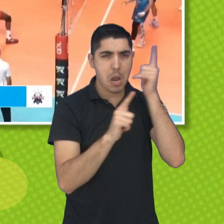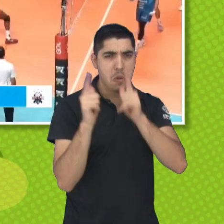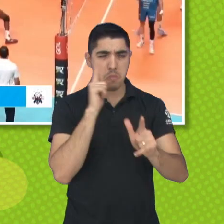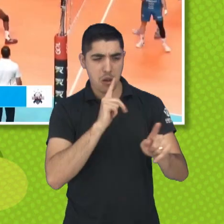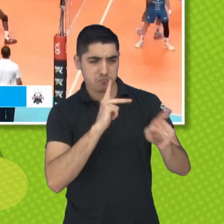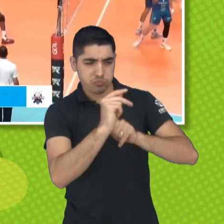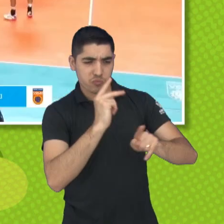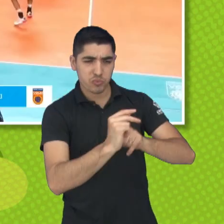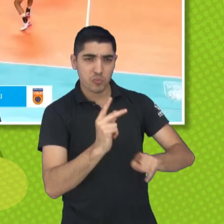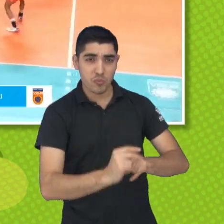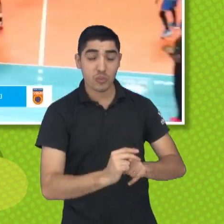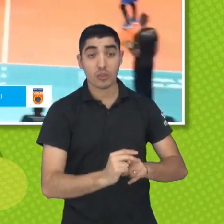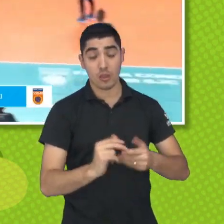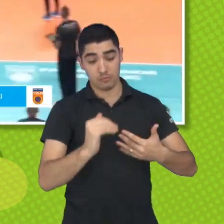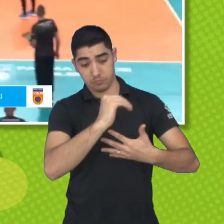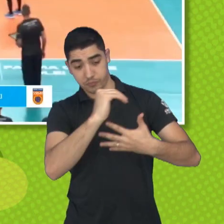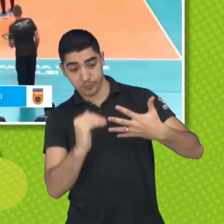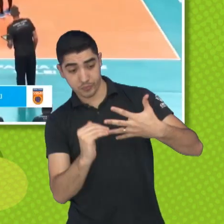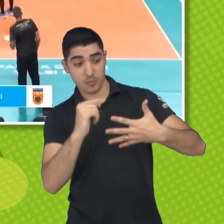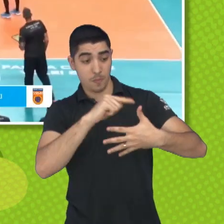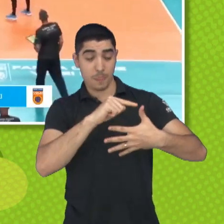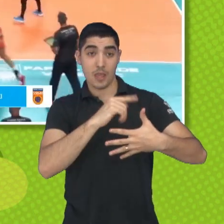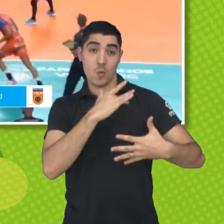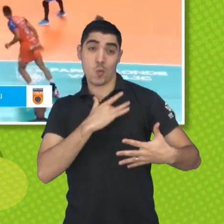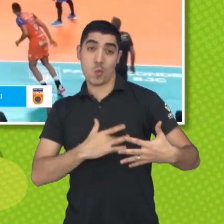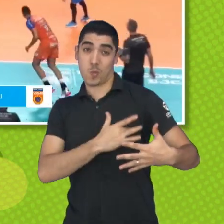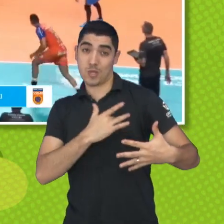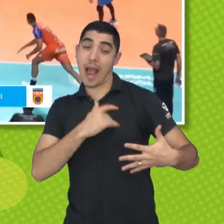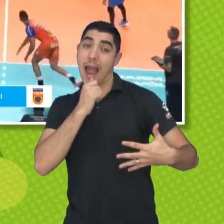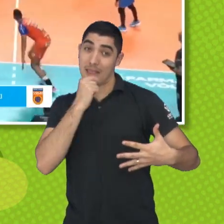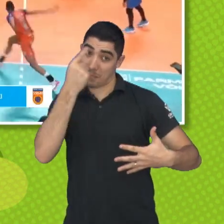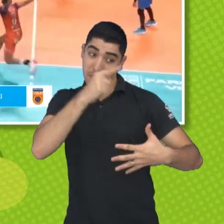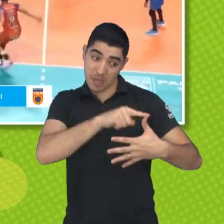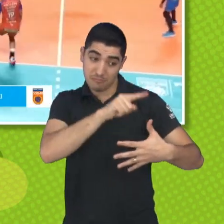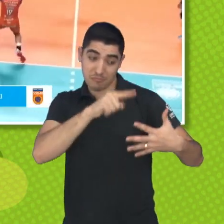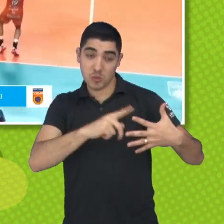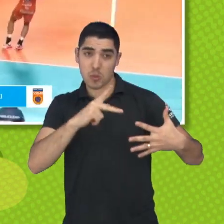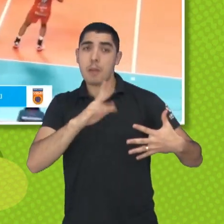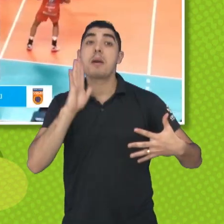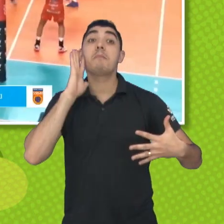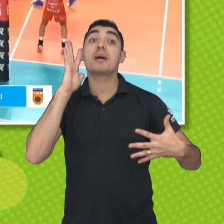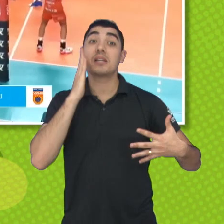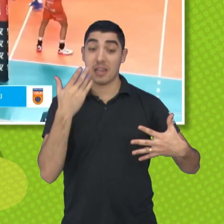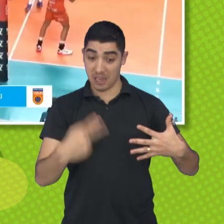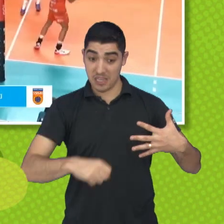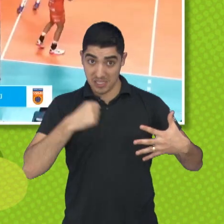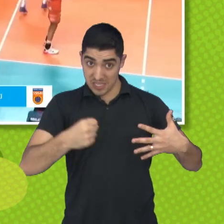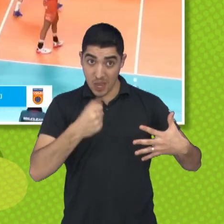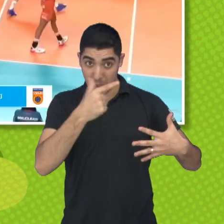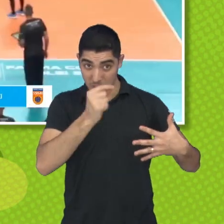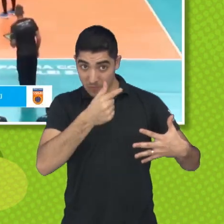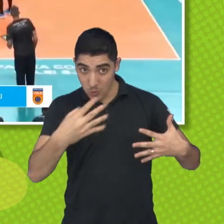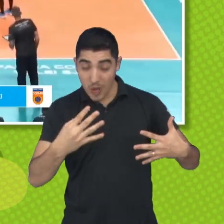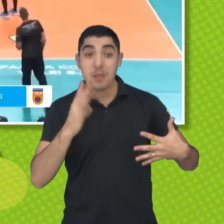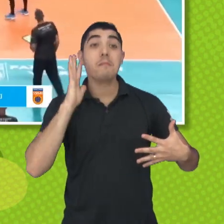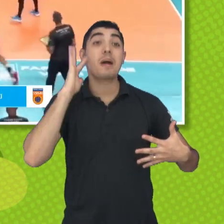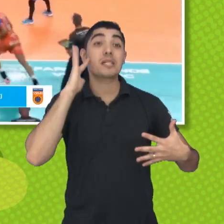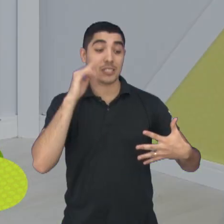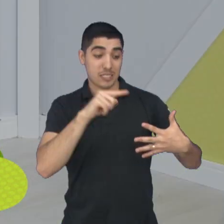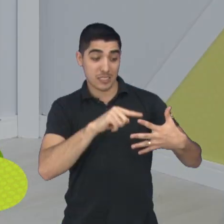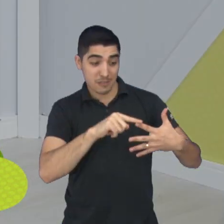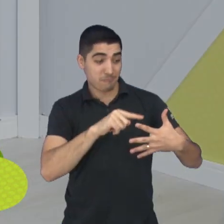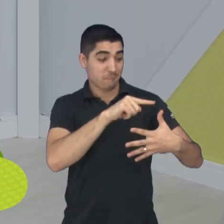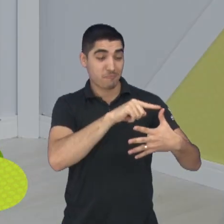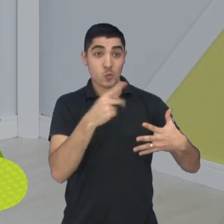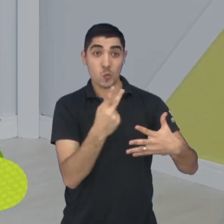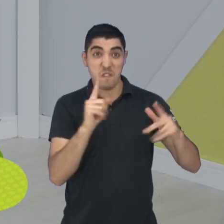do Cruzeiro, que o Cruzeiro é fora de série, né? E quem sabe esse ano aí o São José não consiga fazer, enfim, a final contra o Cruzeiro.